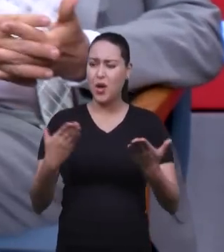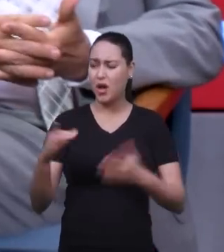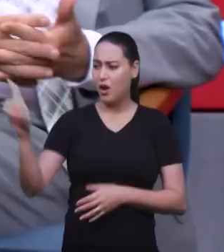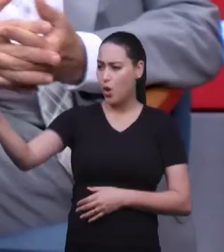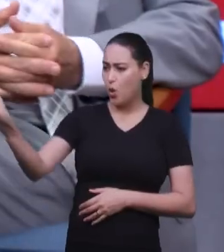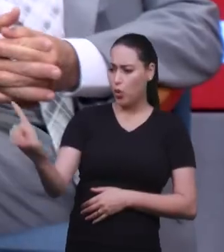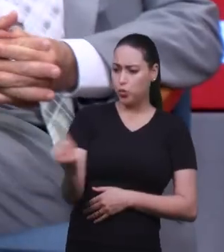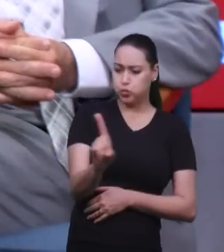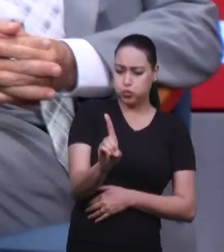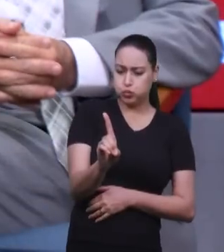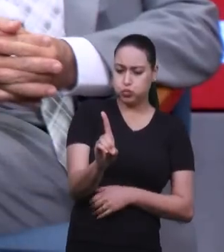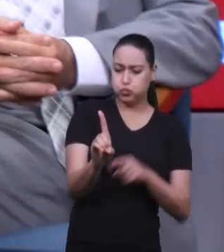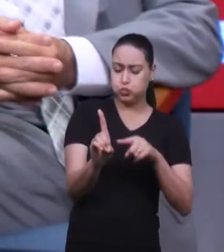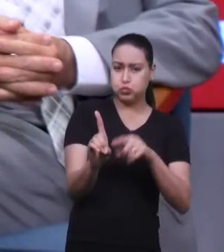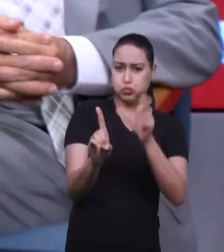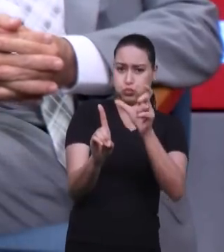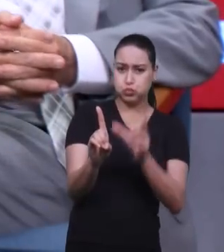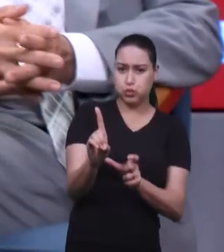E agora,